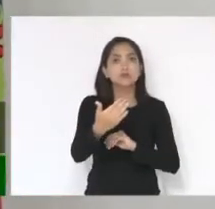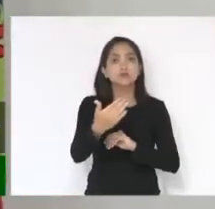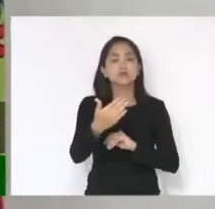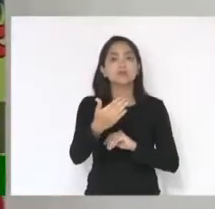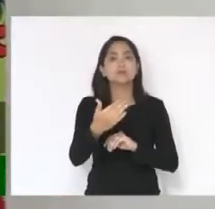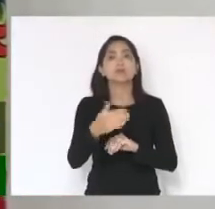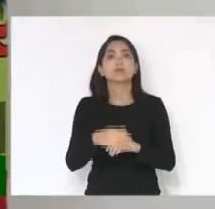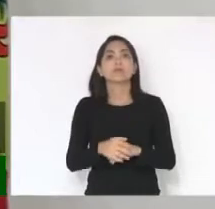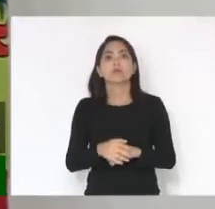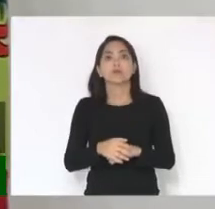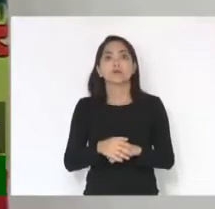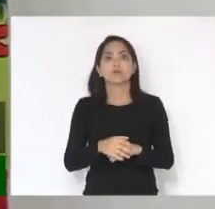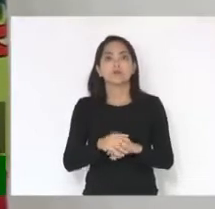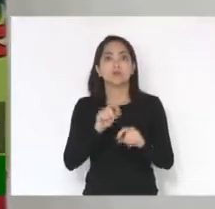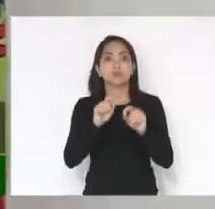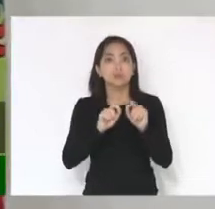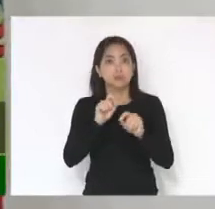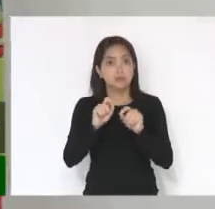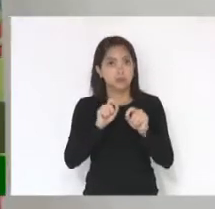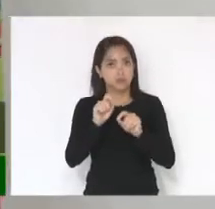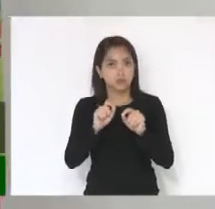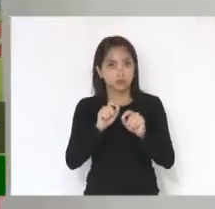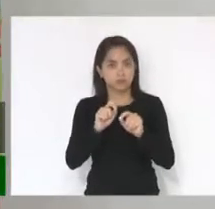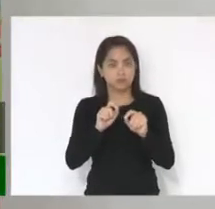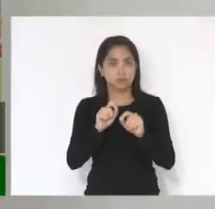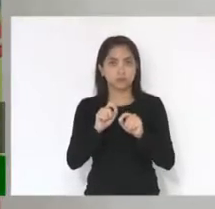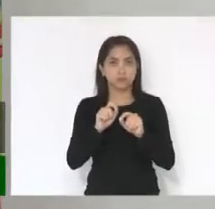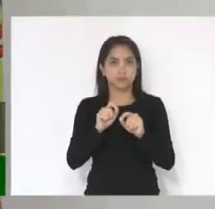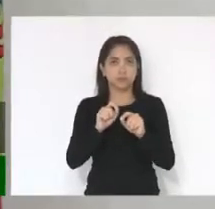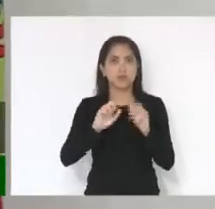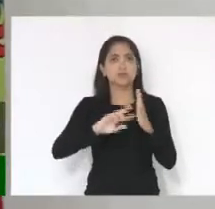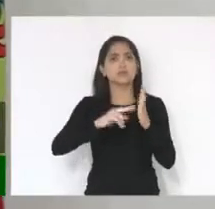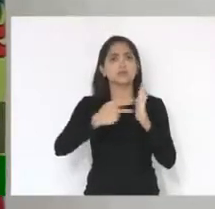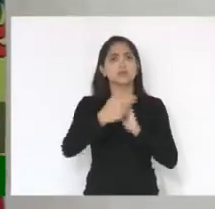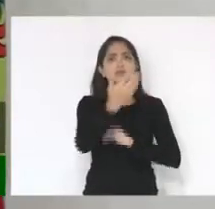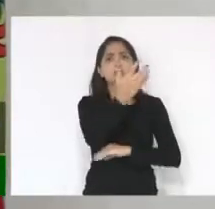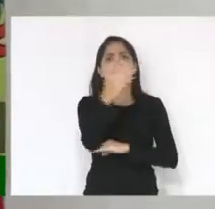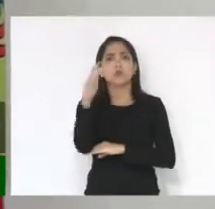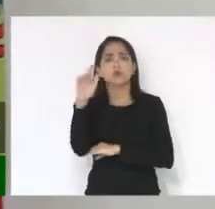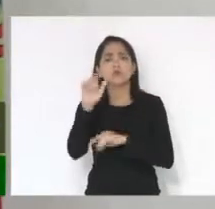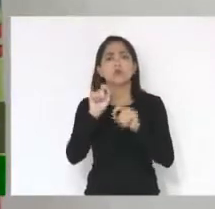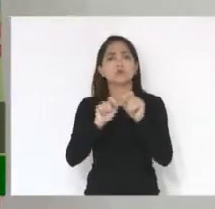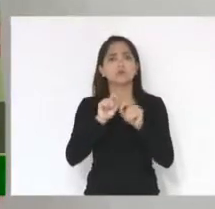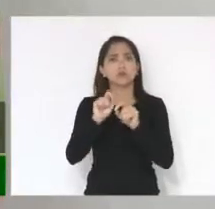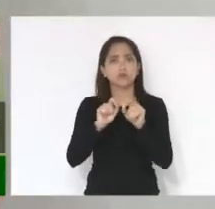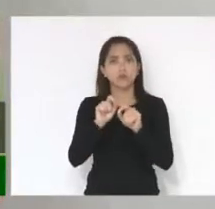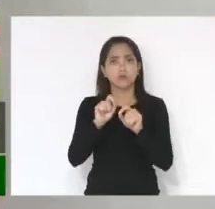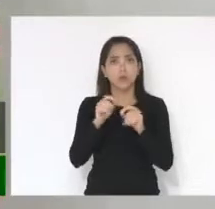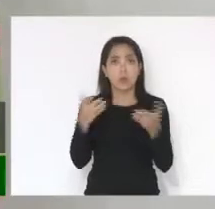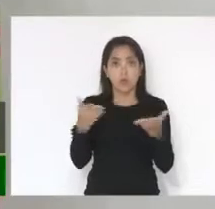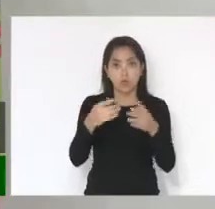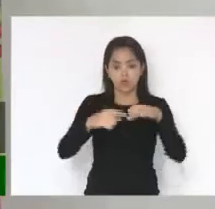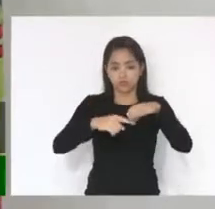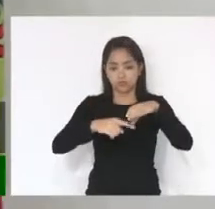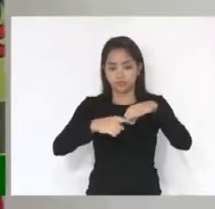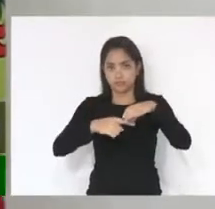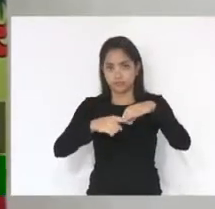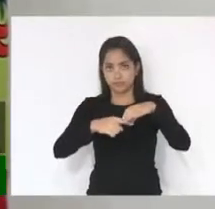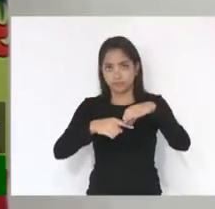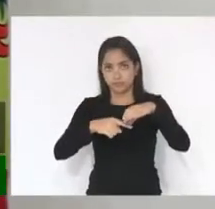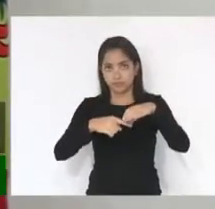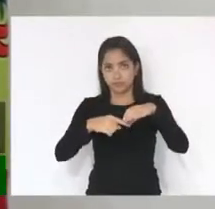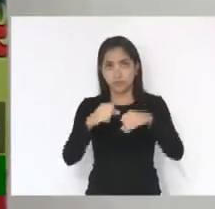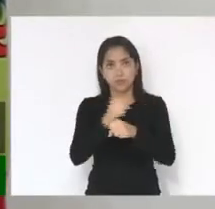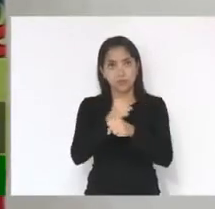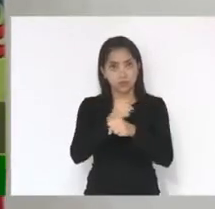de asfalto sejam ecológicas. O que significa isso? Hoje, um pneu ele dura aproximadamente